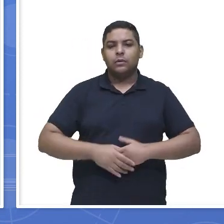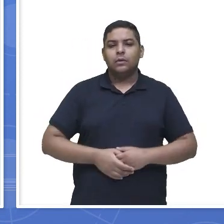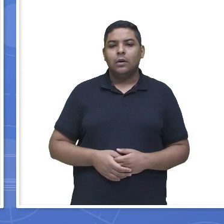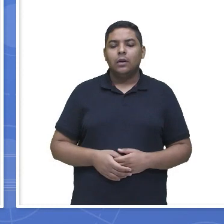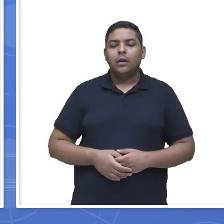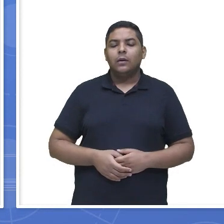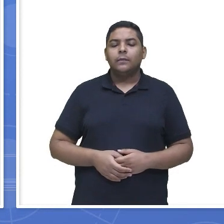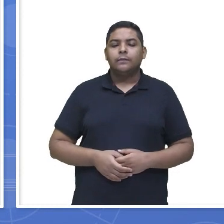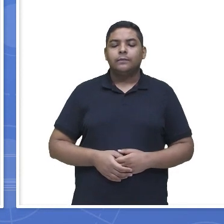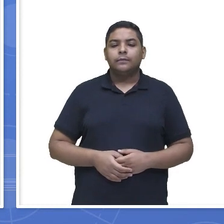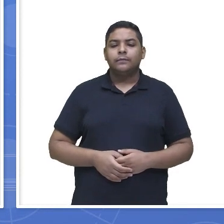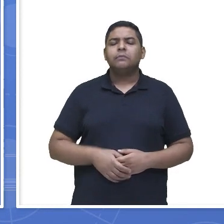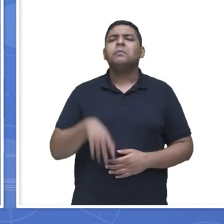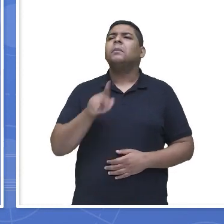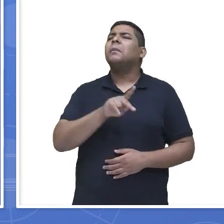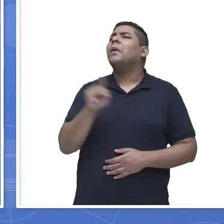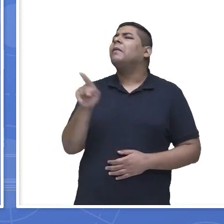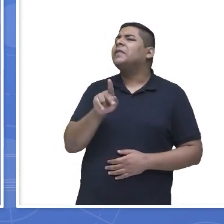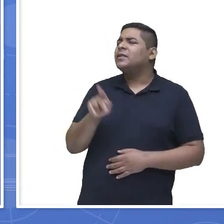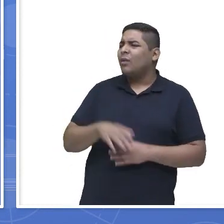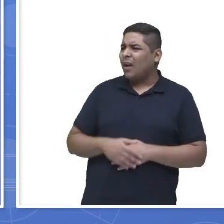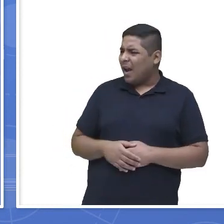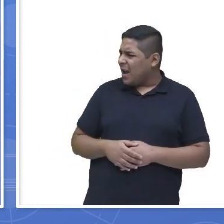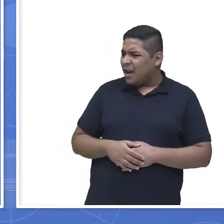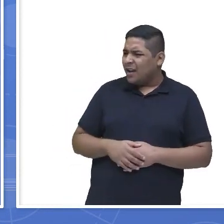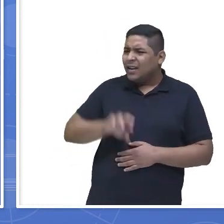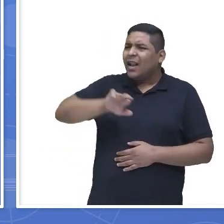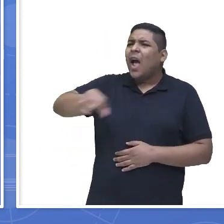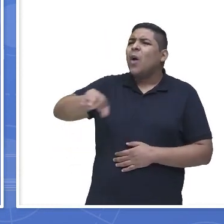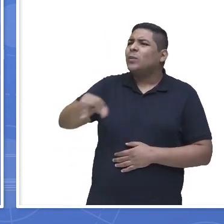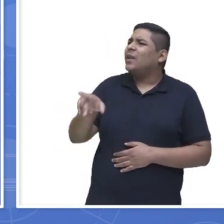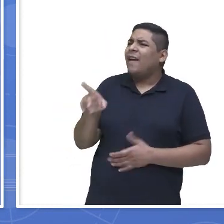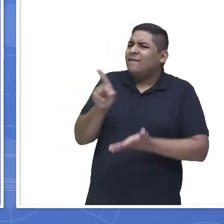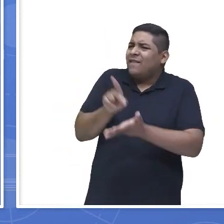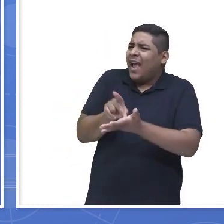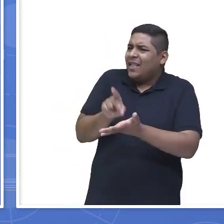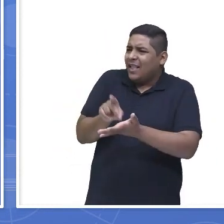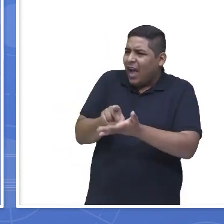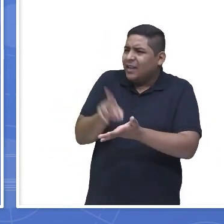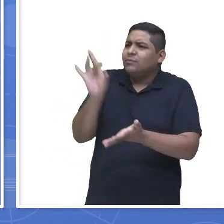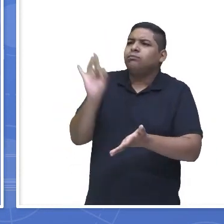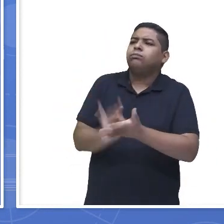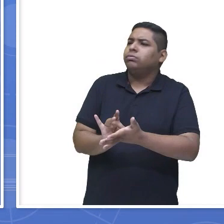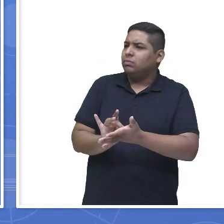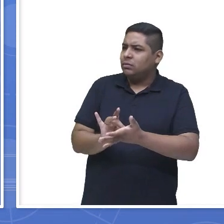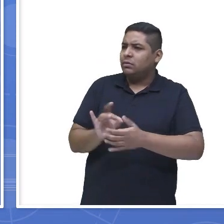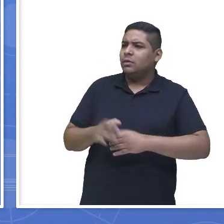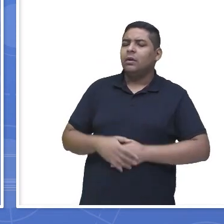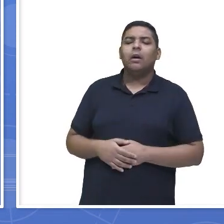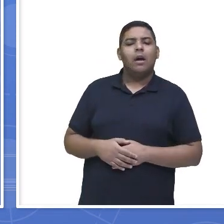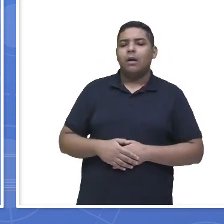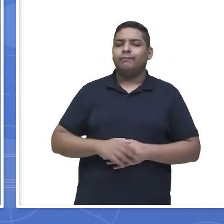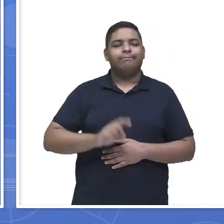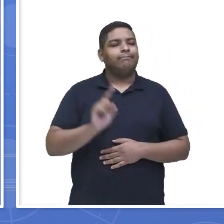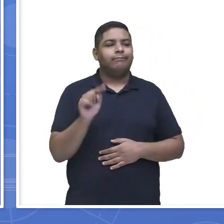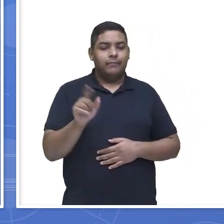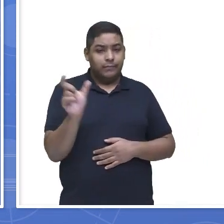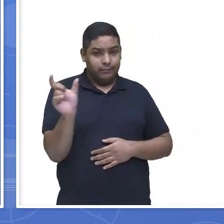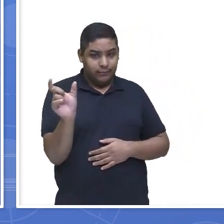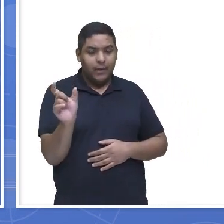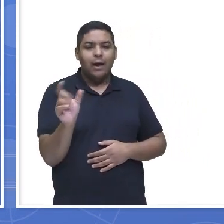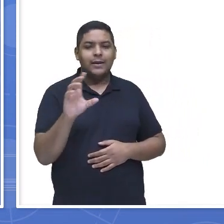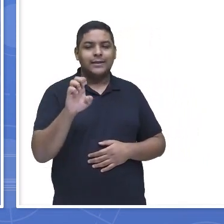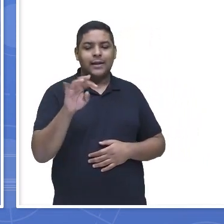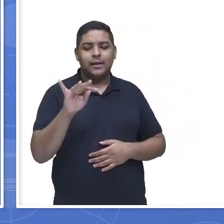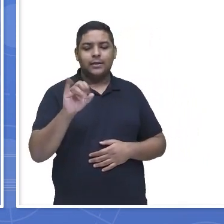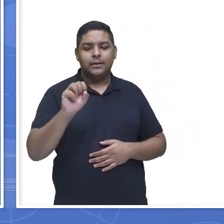Diz assim, professor, quer dizer que não existe essa verdade absoluta? O ceticismo vai dizer que é bom a gente